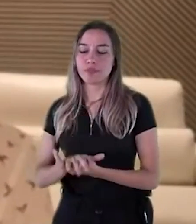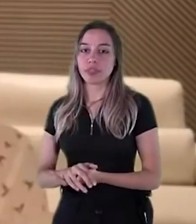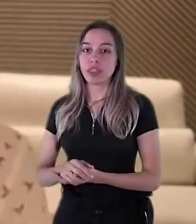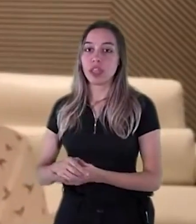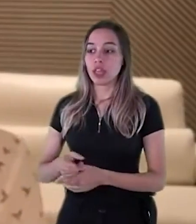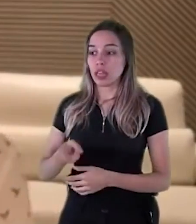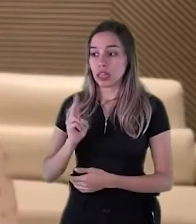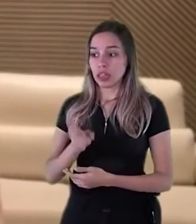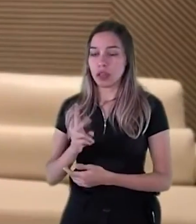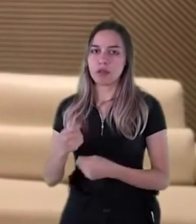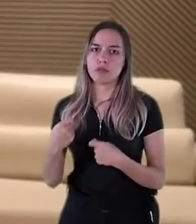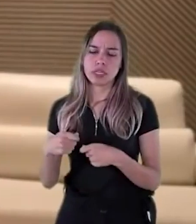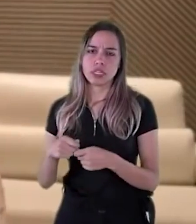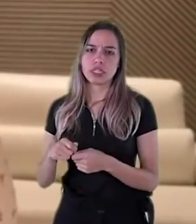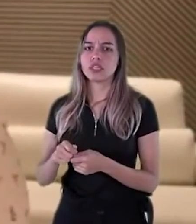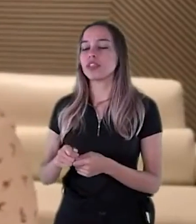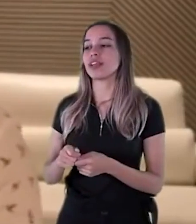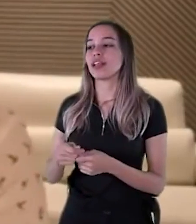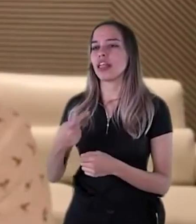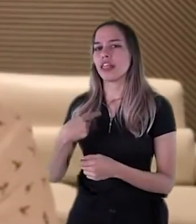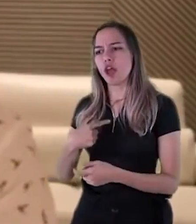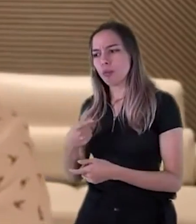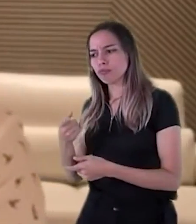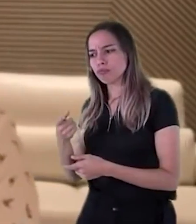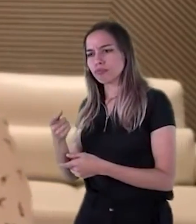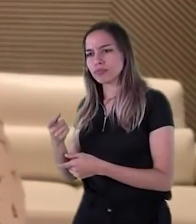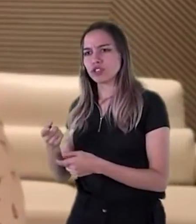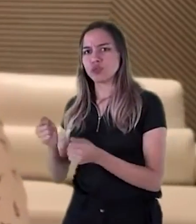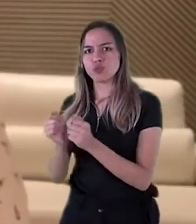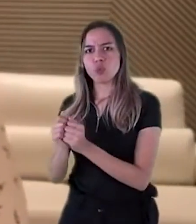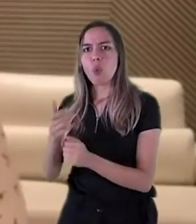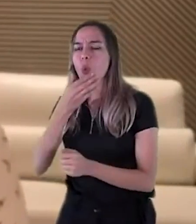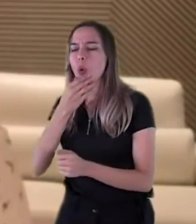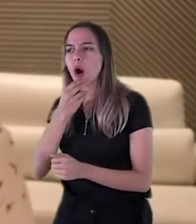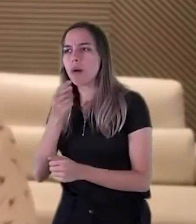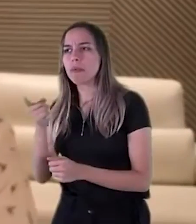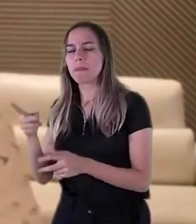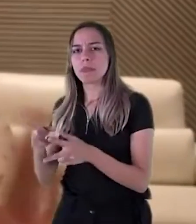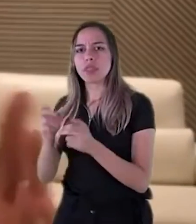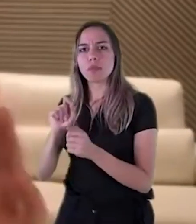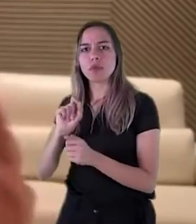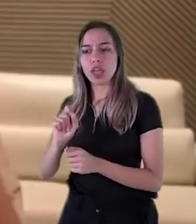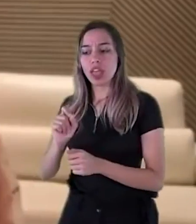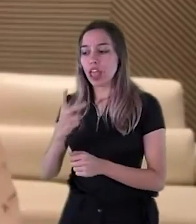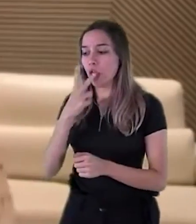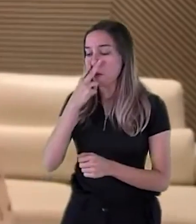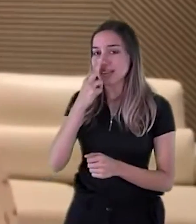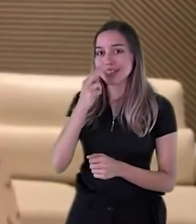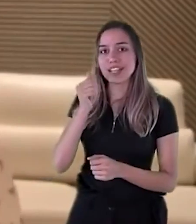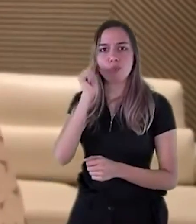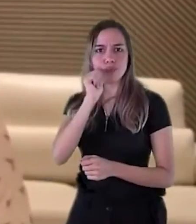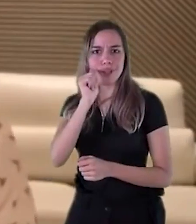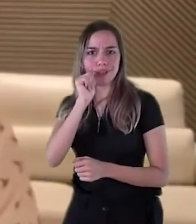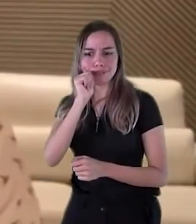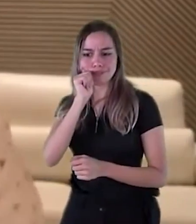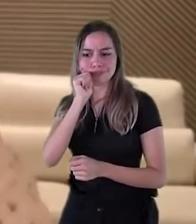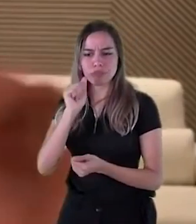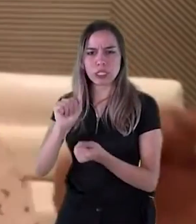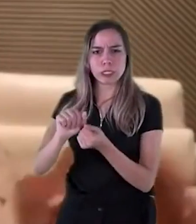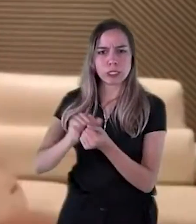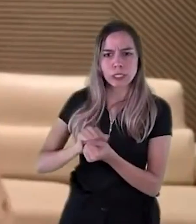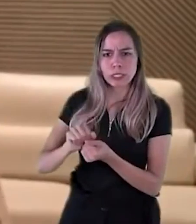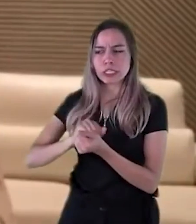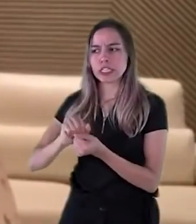Gabriel, eu ainda enfeitava muito a situação, talvez por um medo de me encontrar com elas. Então foram 2 experiências muito diferentes,